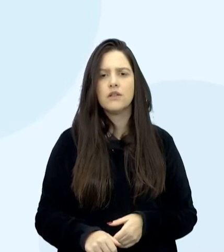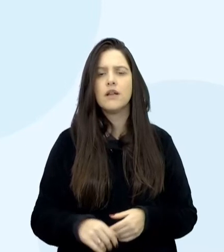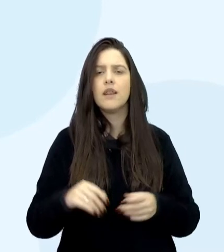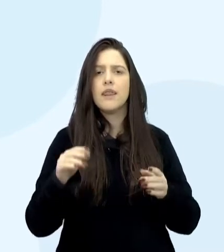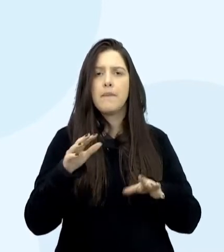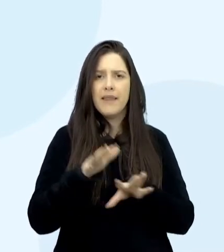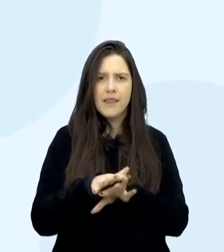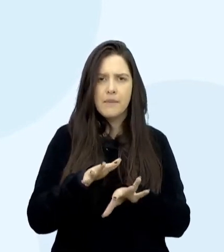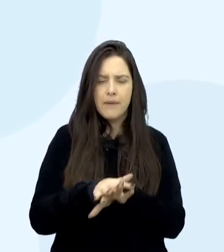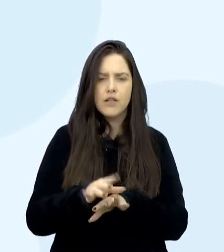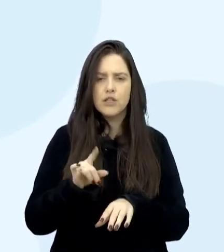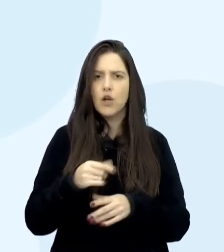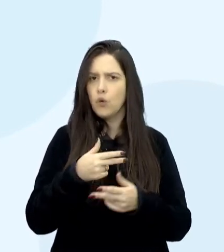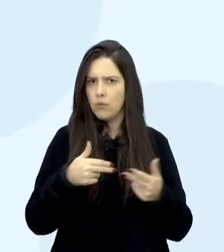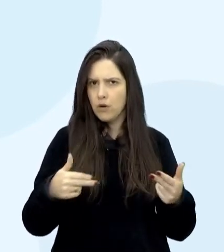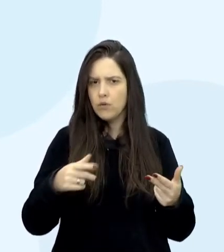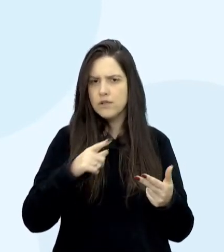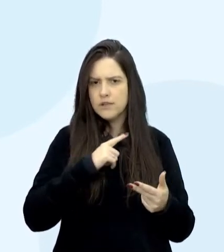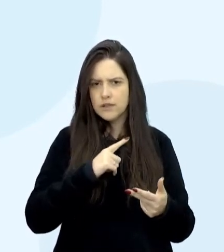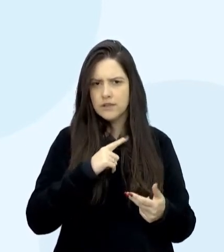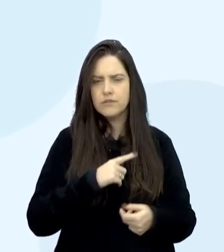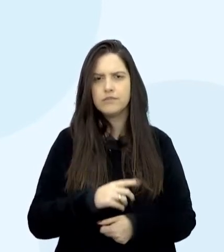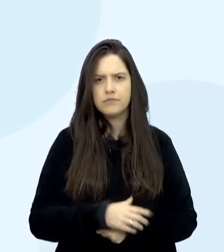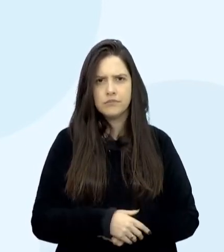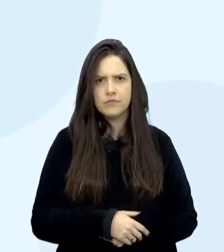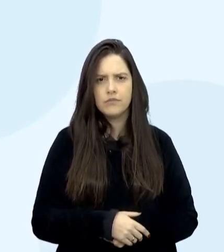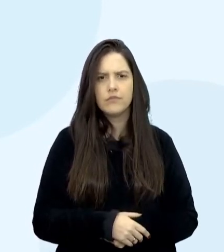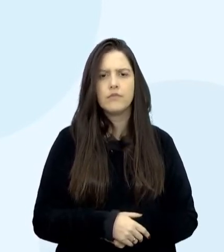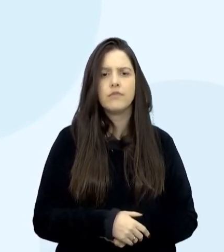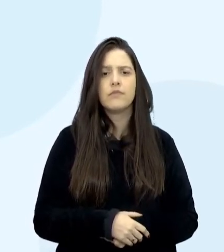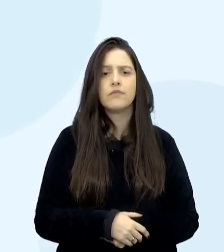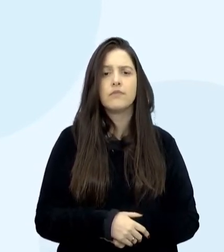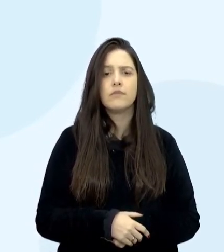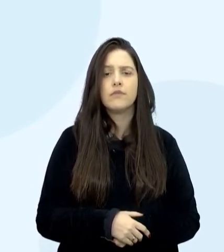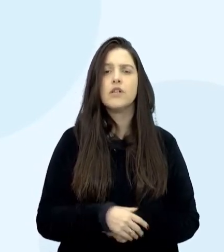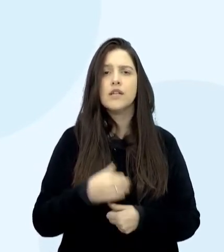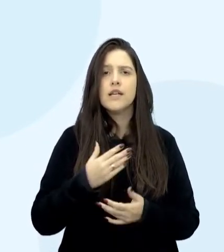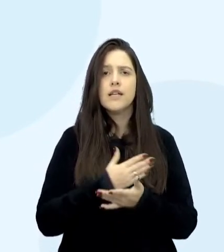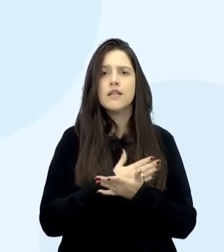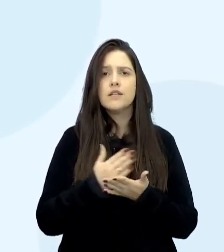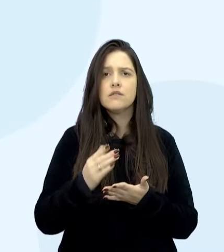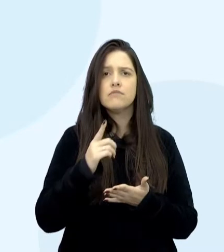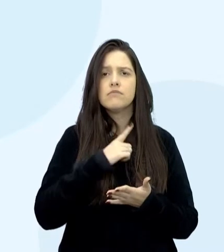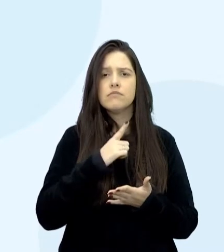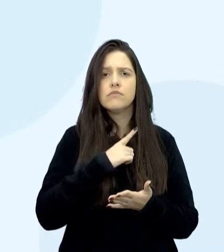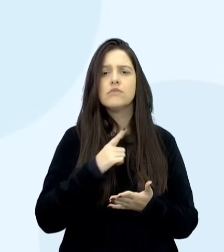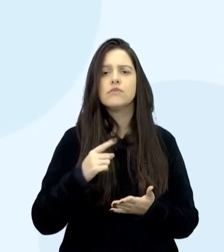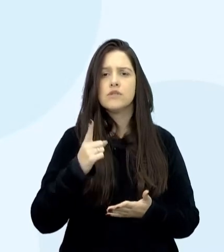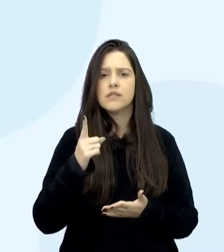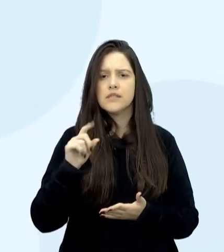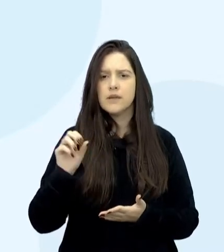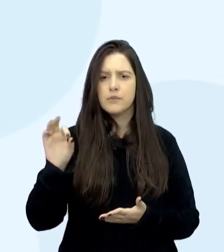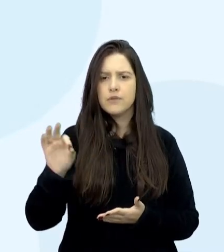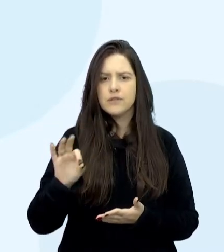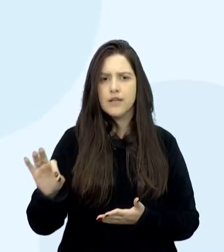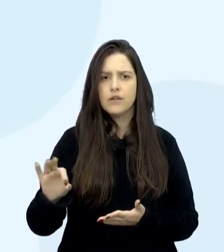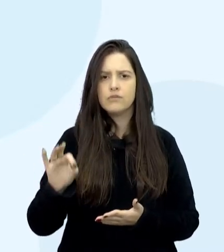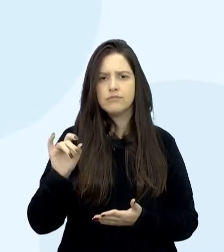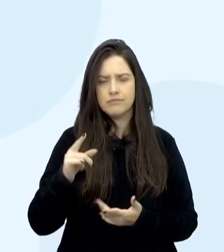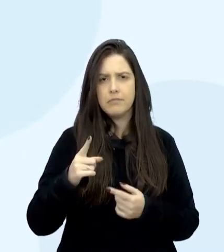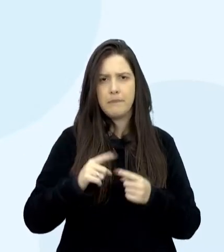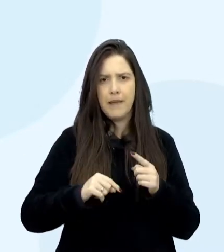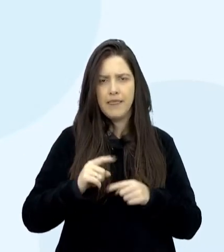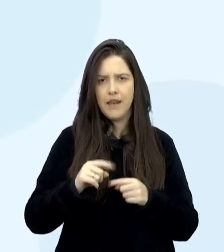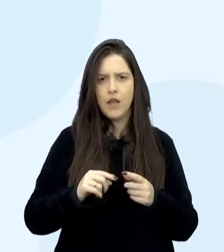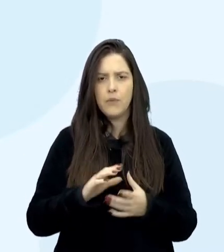matemática, para alguma coisa inicial, a gente põe um zerinho embaixo aí, né? Inicialmente, então, eu tinha 100% do material. Seja lá se é